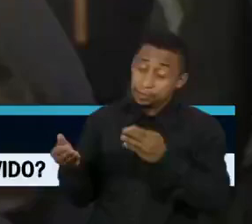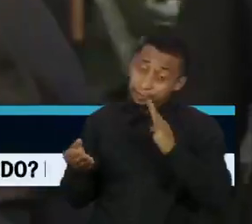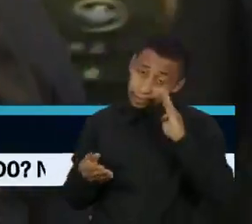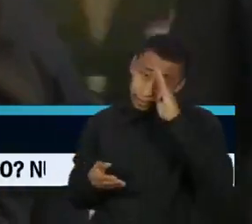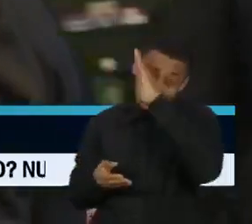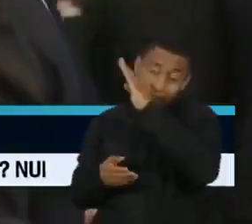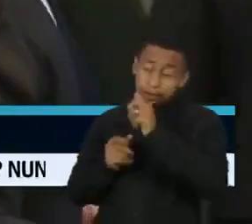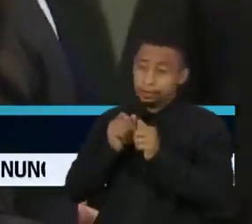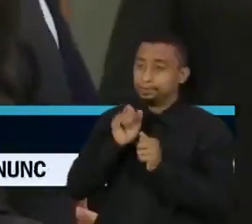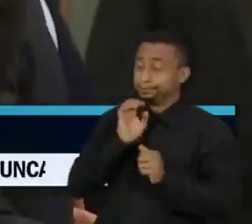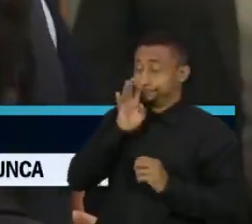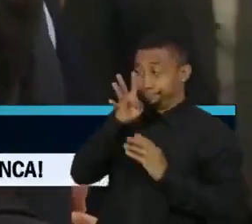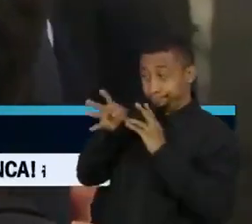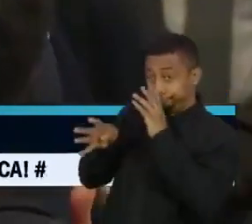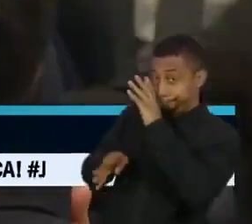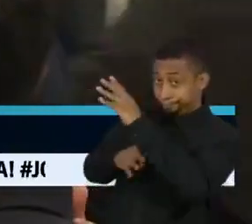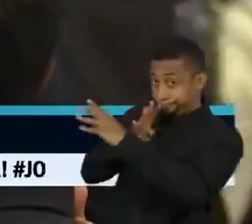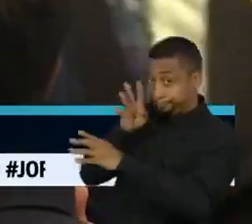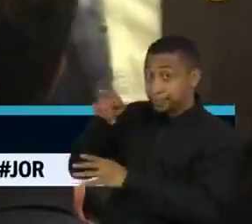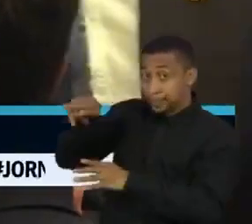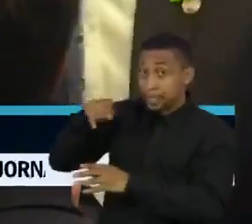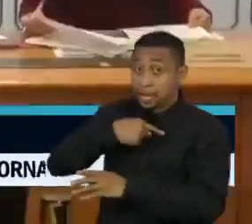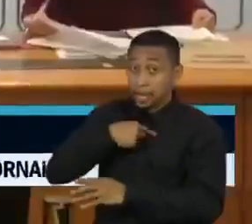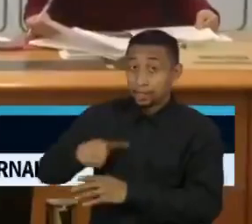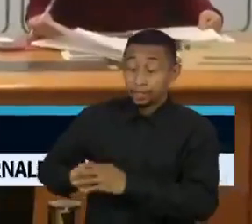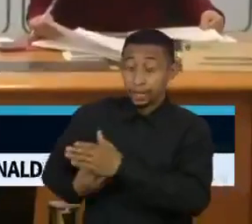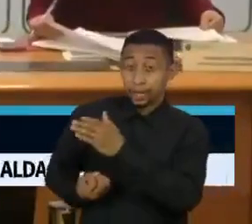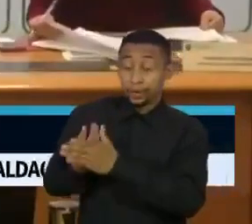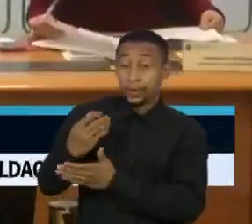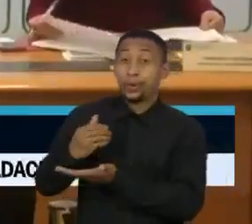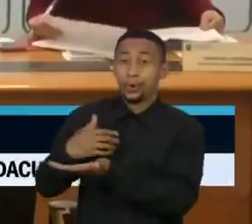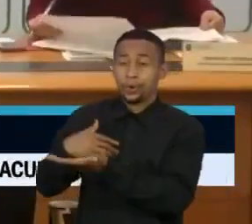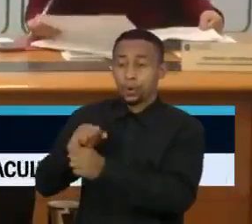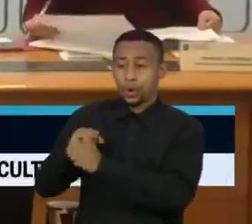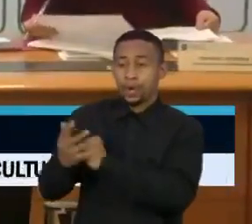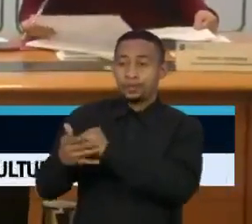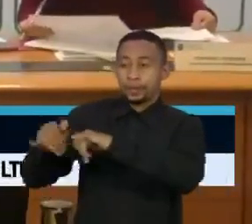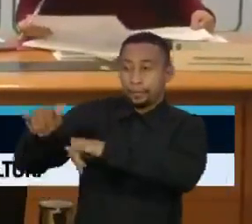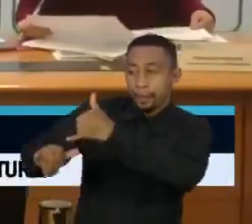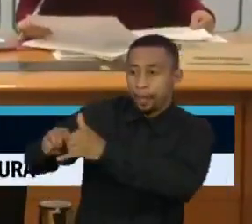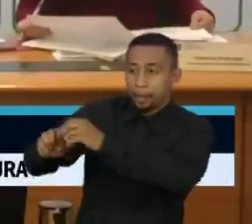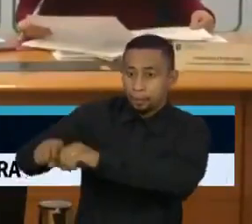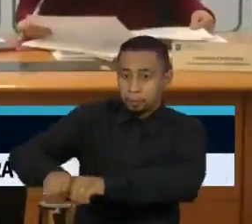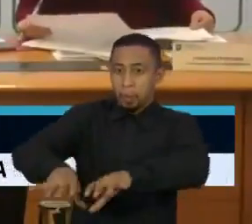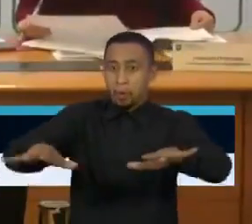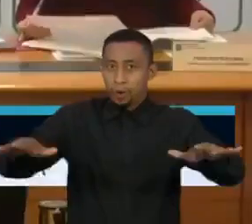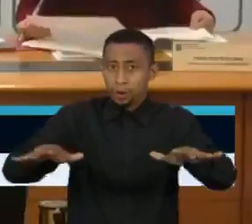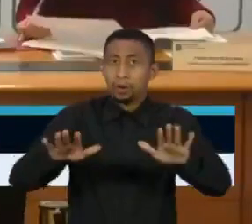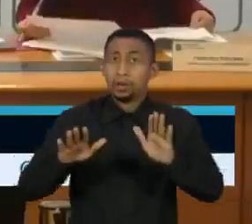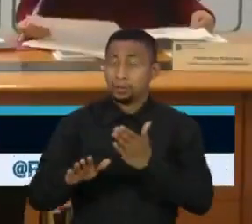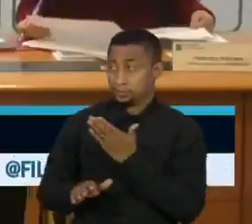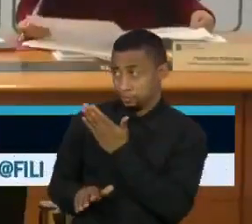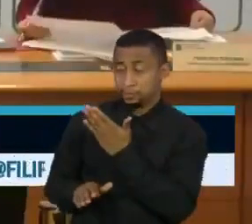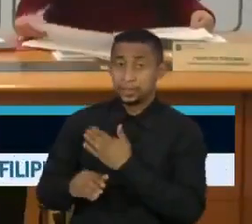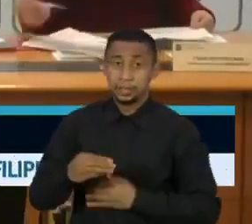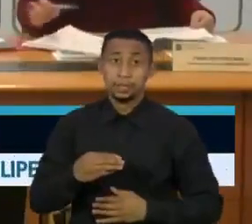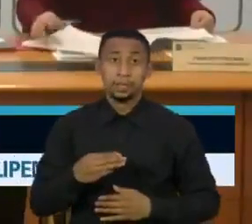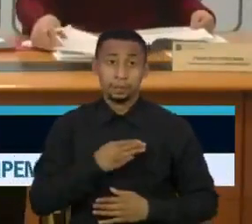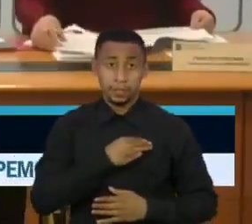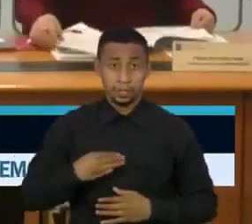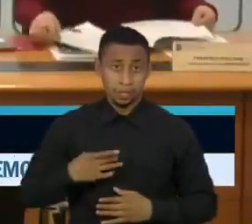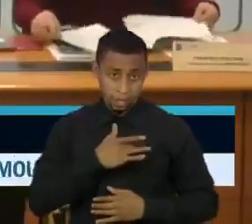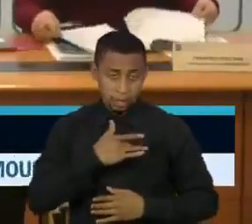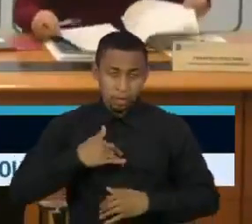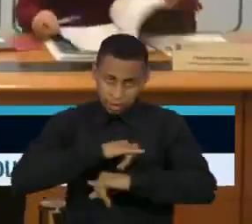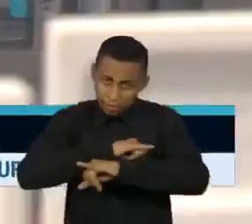que a China teria criado o coronavírus em laboratório. O ministro da Saúde, Marcelo Queiroga, nega que haja atrito diplomático com